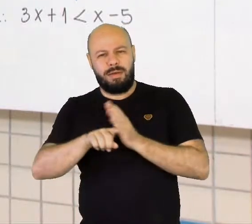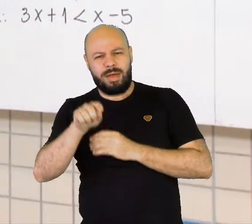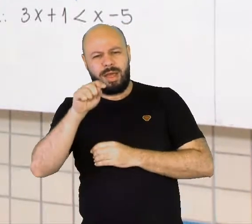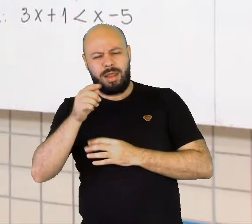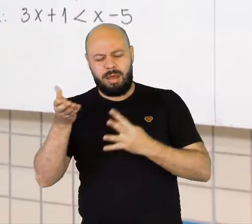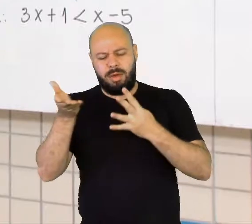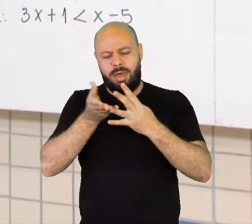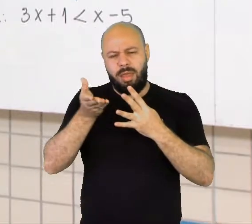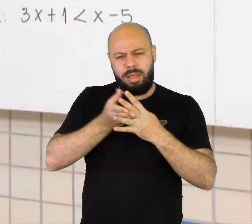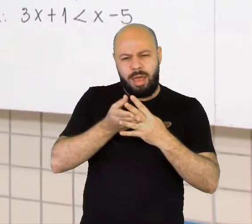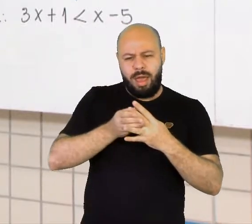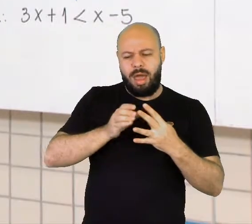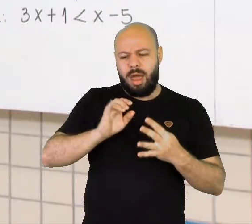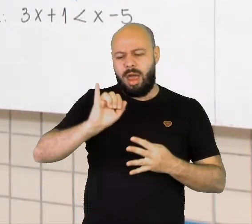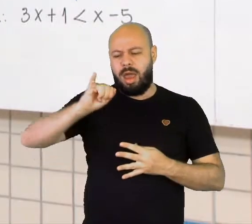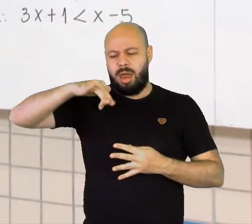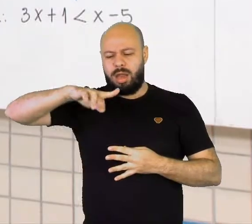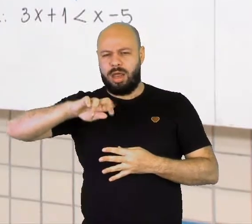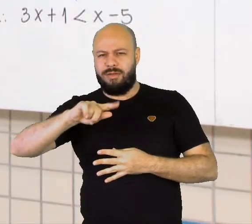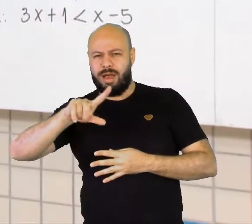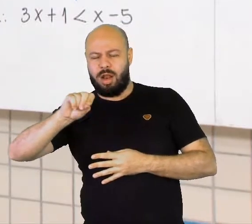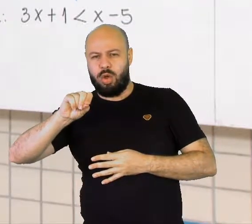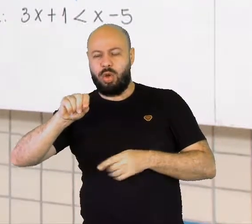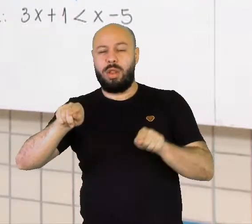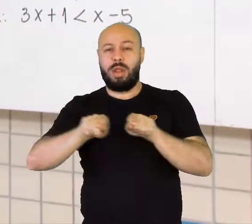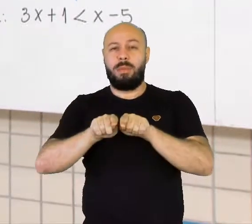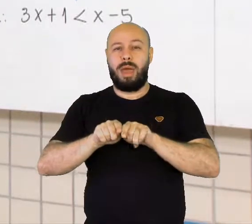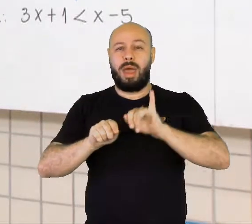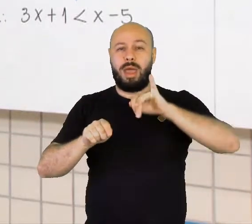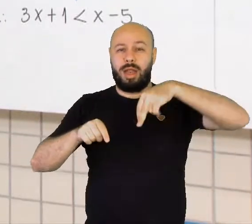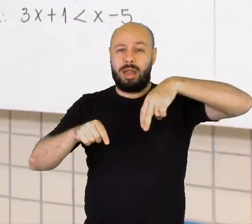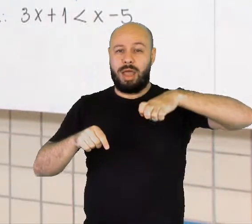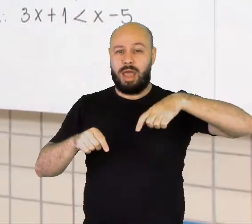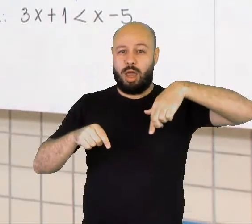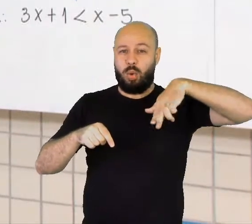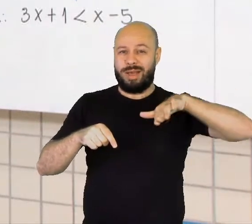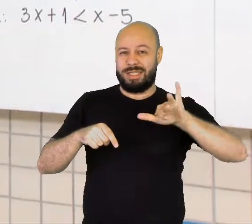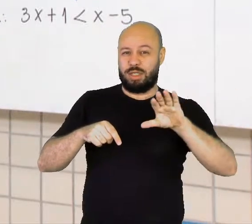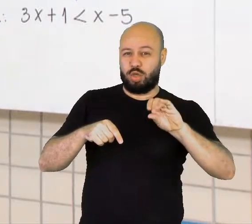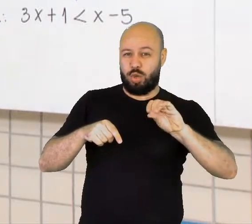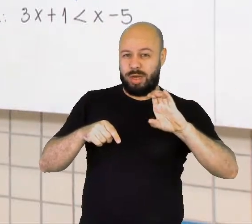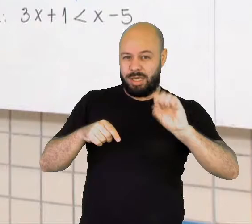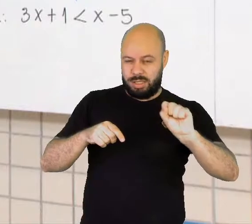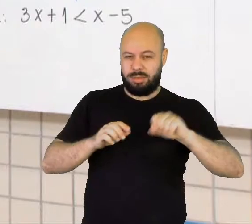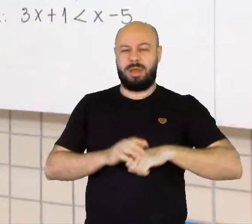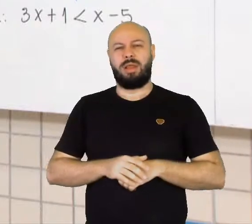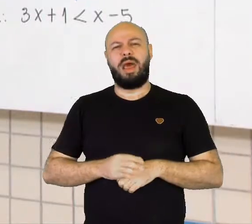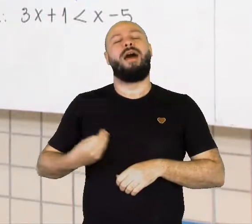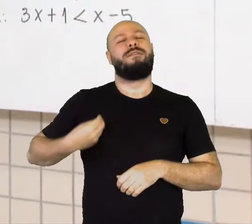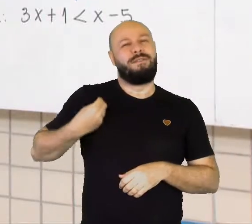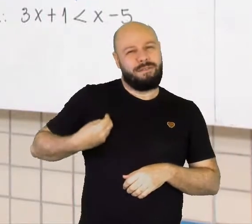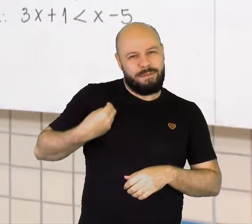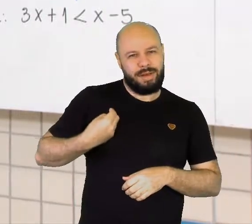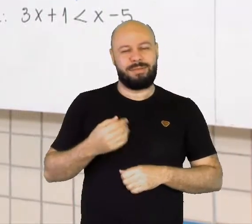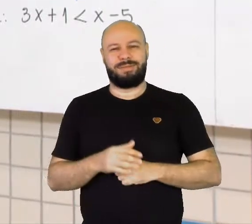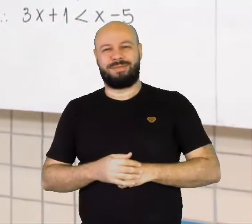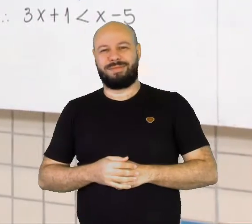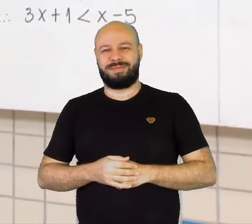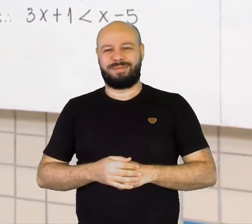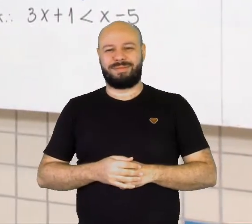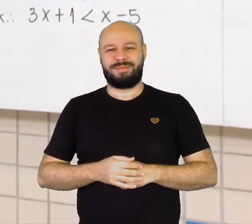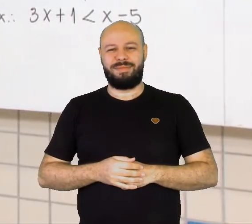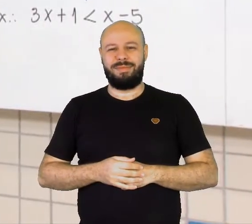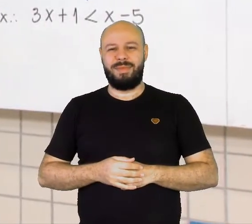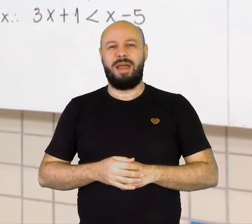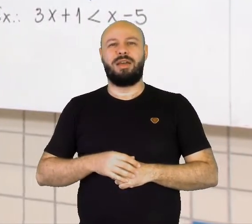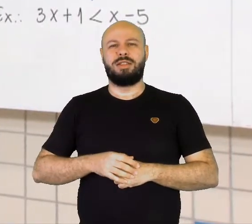intervalos, envolvendo inequações, ela está presente na nossa vida? Então, como que a gente, a partir do momento que eu peguei essa situação, professor,